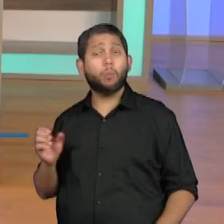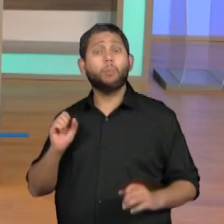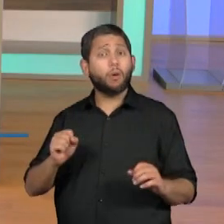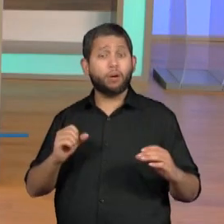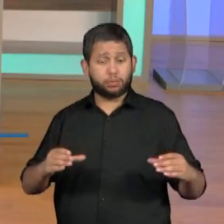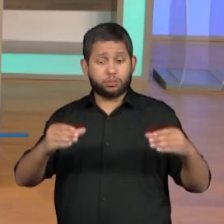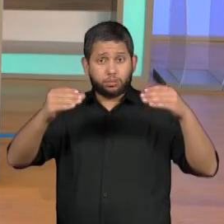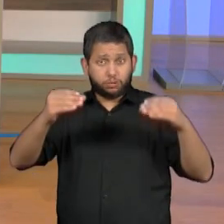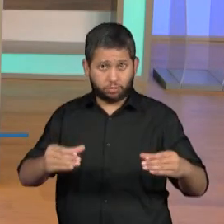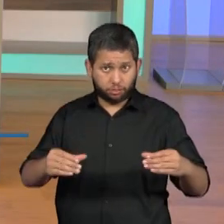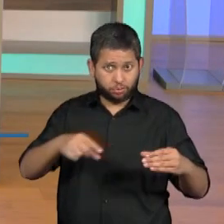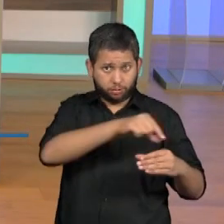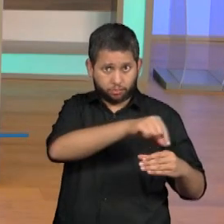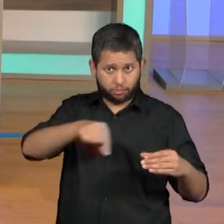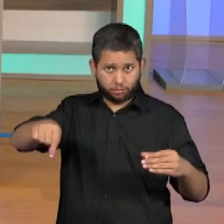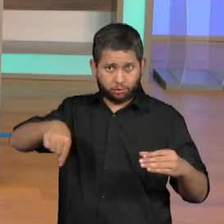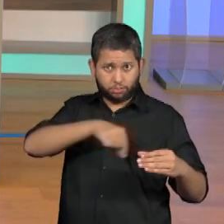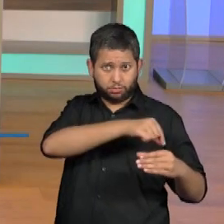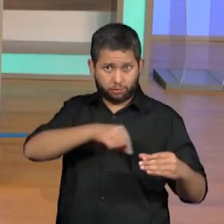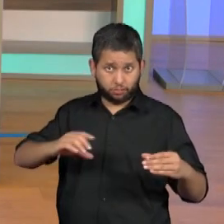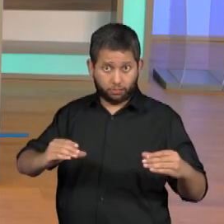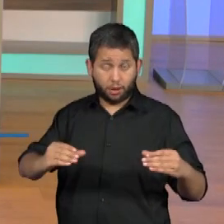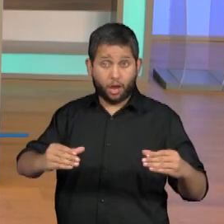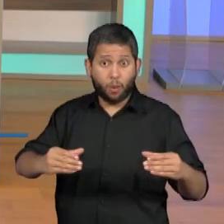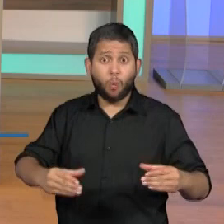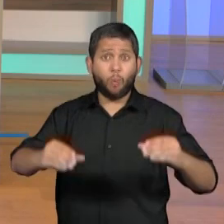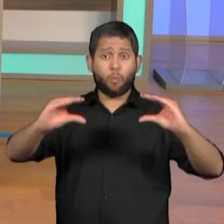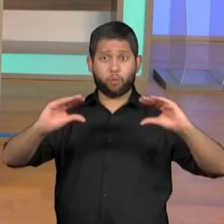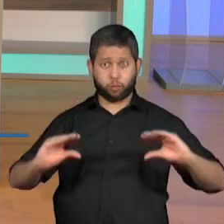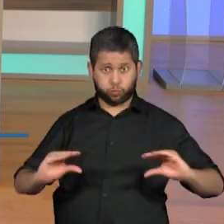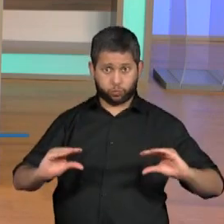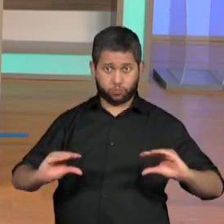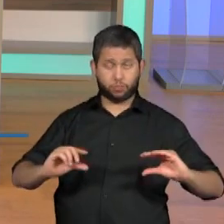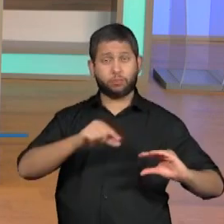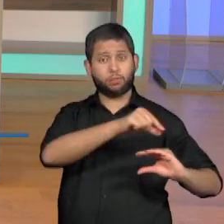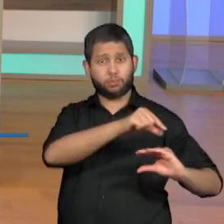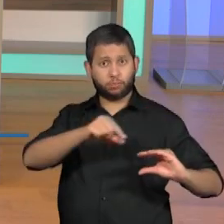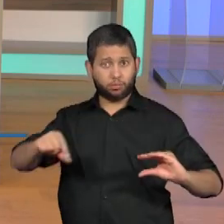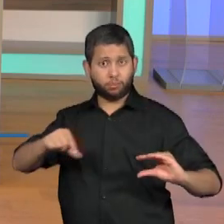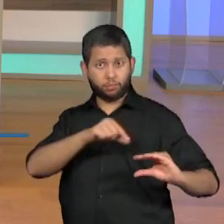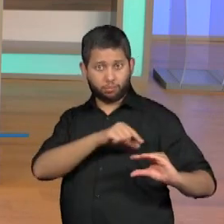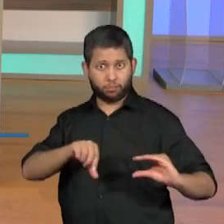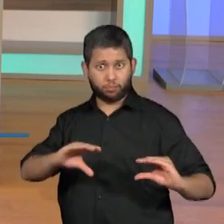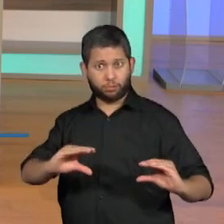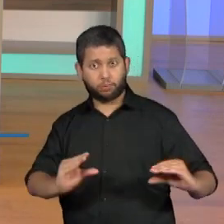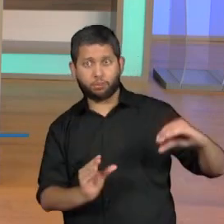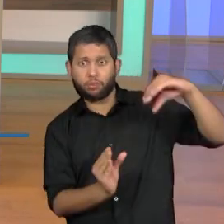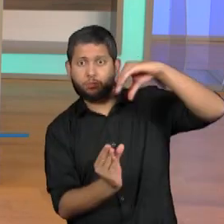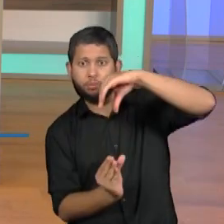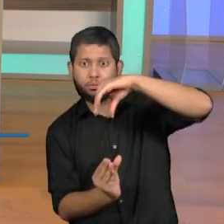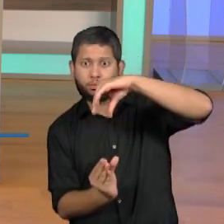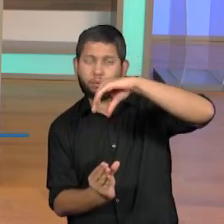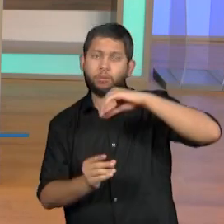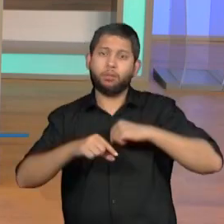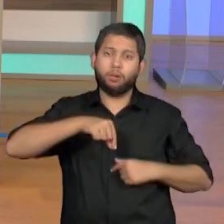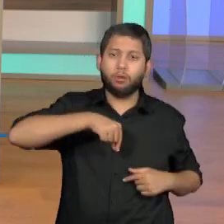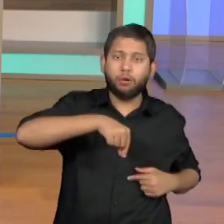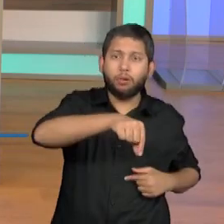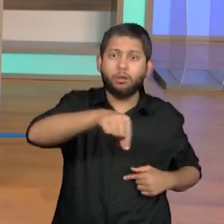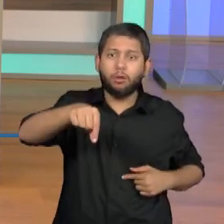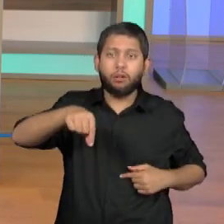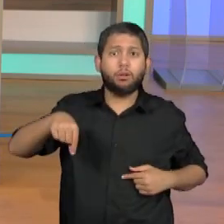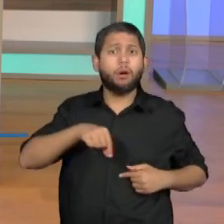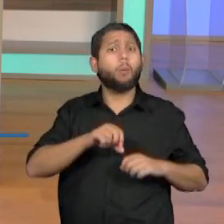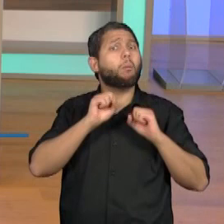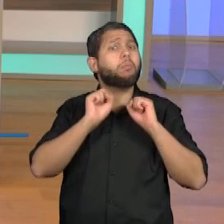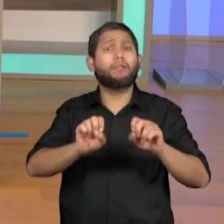faces dos seus sólidos geométricos, das figuras que você tiver aí, dos objetos que